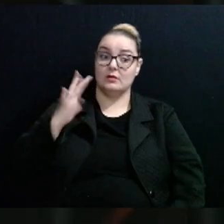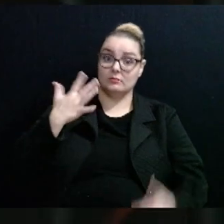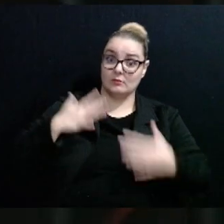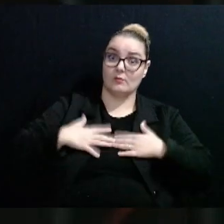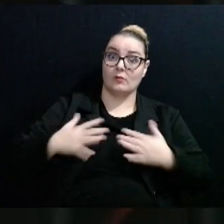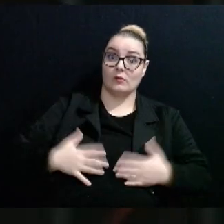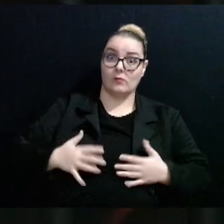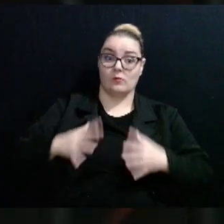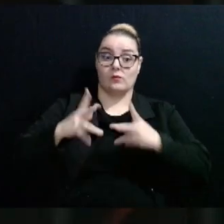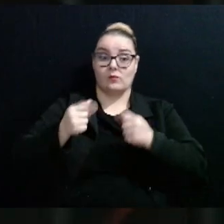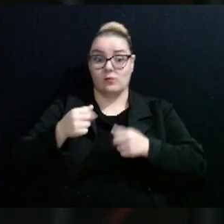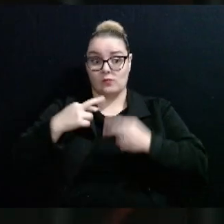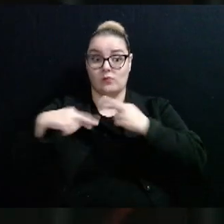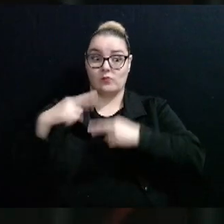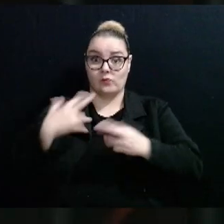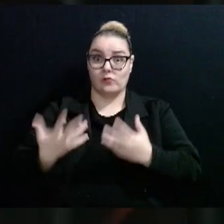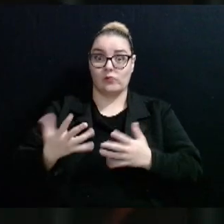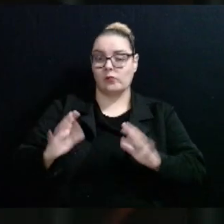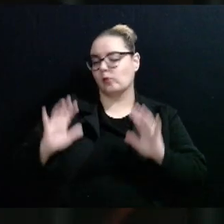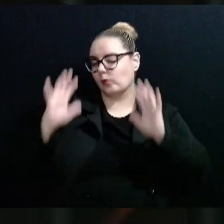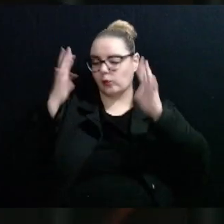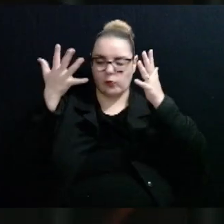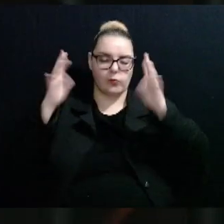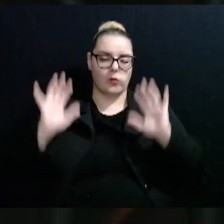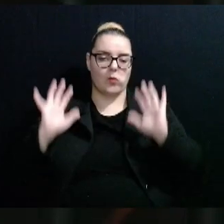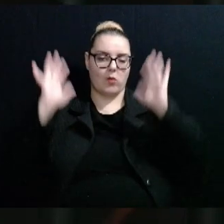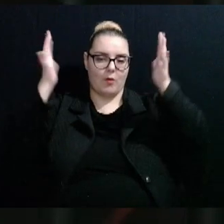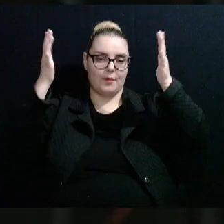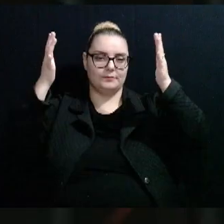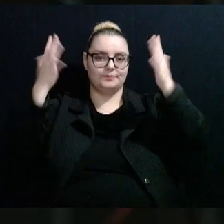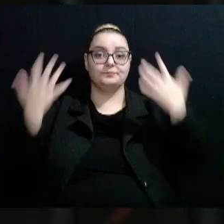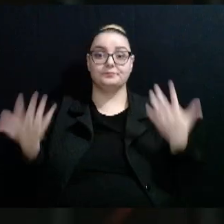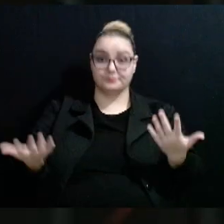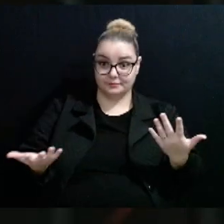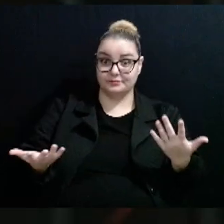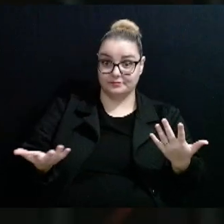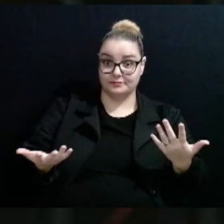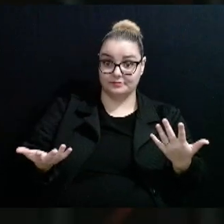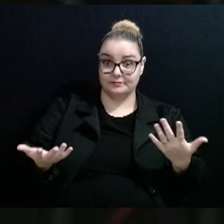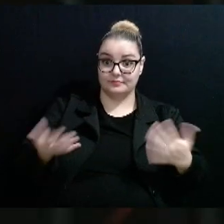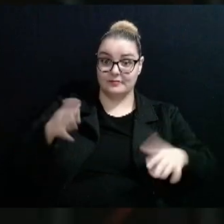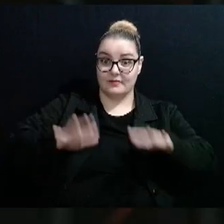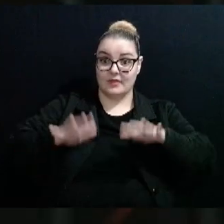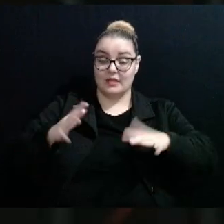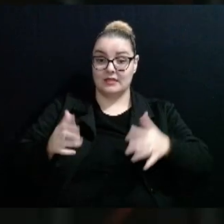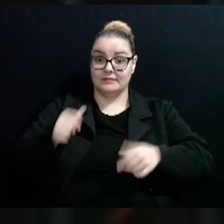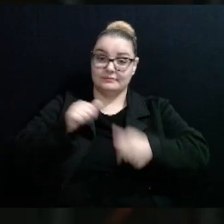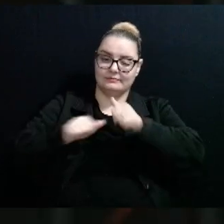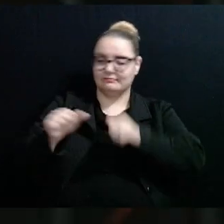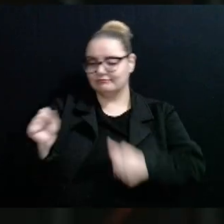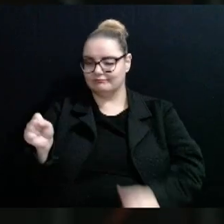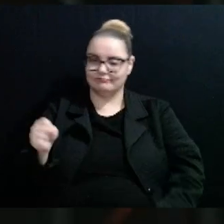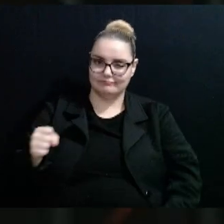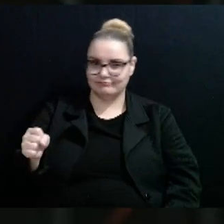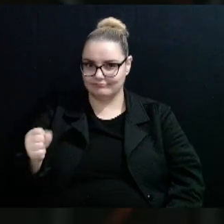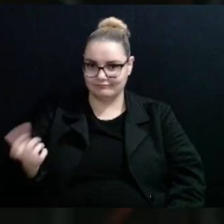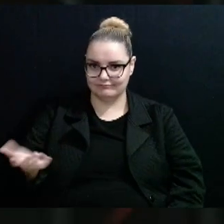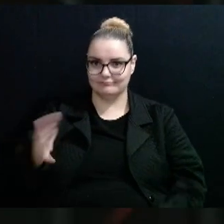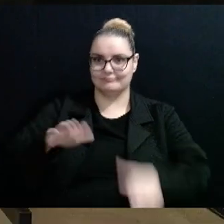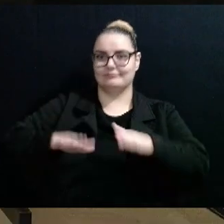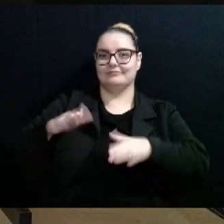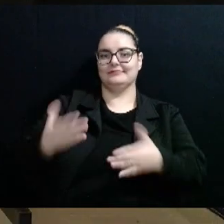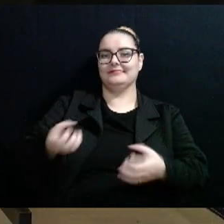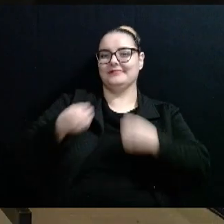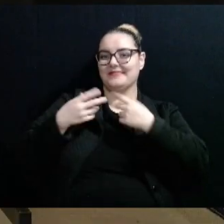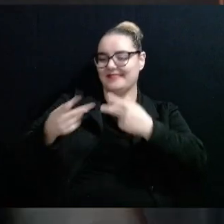questão aí dessa celebração, dessa festa e de repente, tomar uma cervejinha de vez em quando. Seja muito bem-vinda,